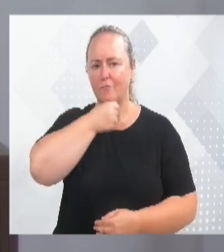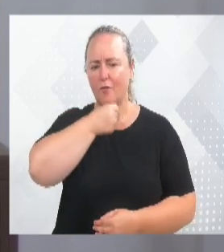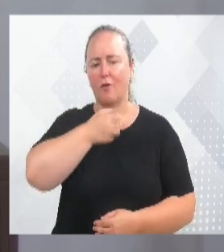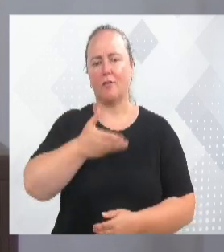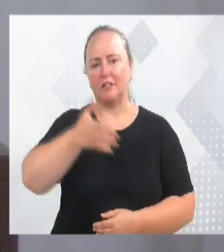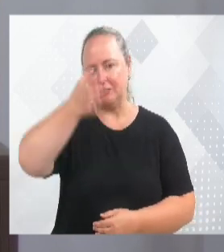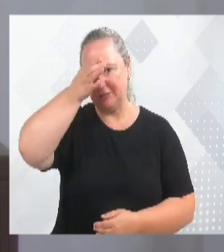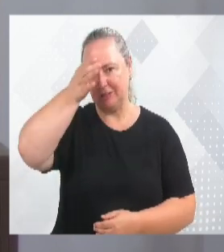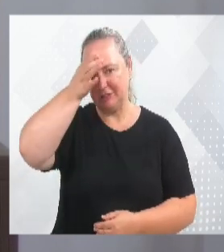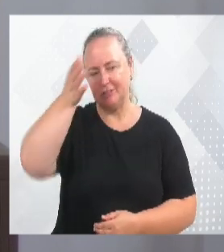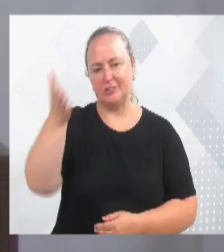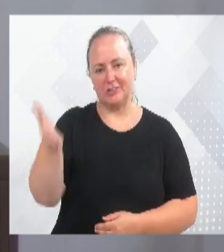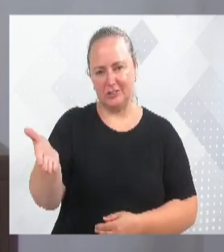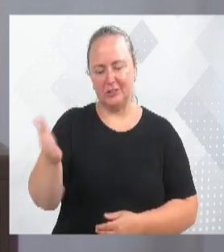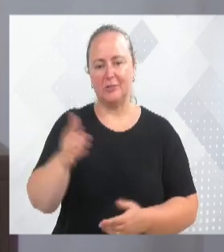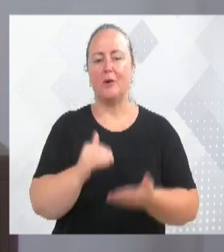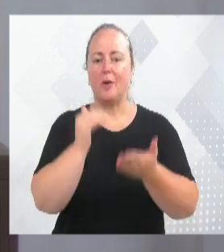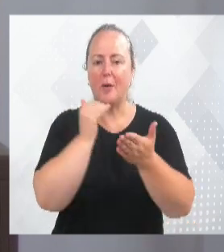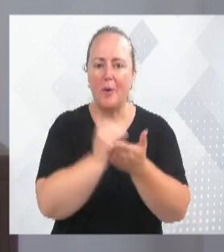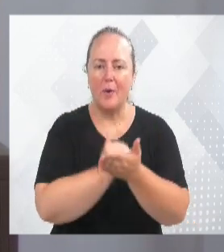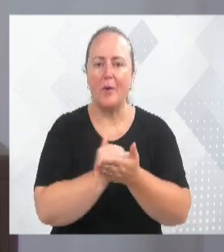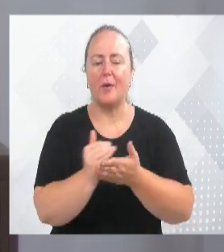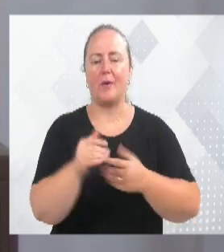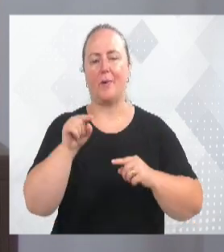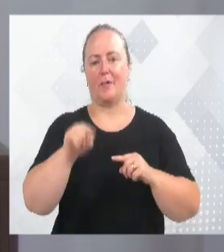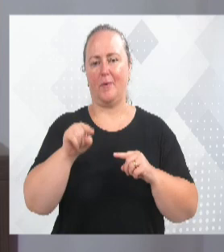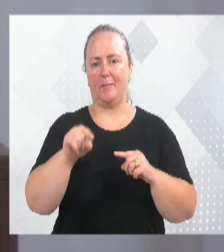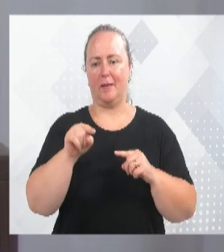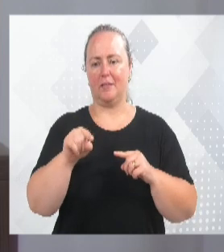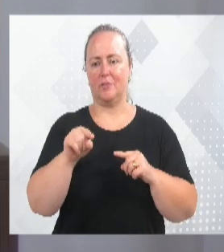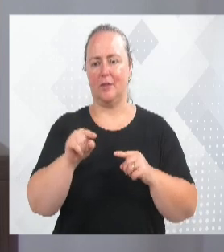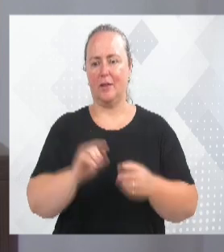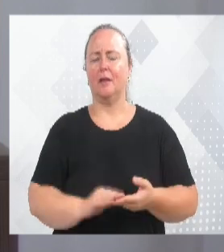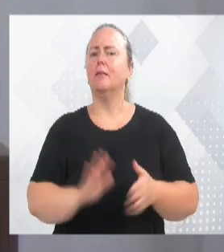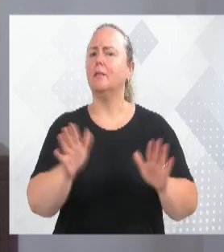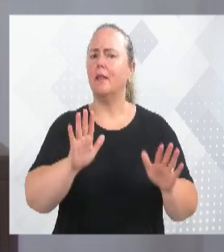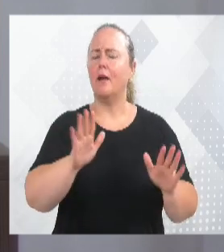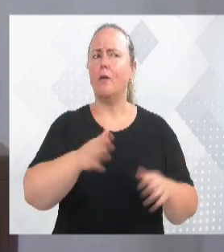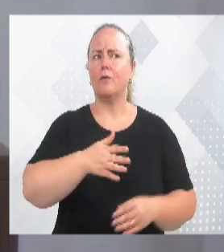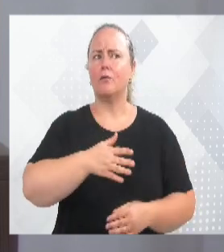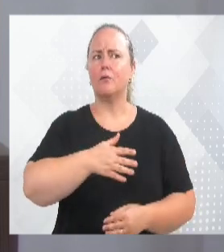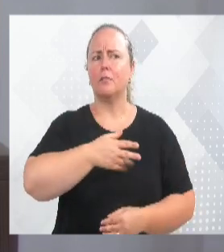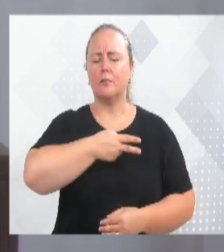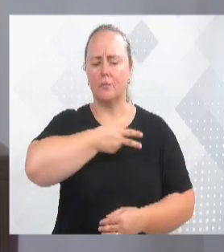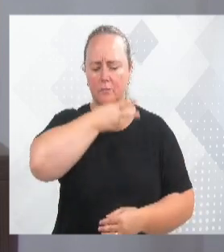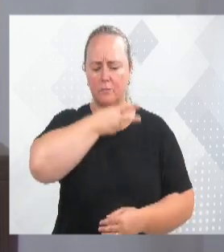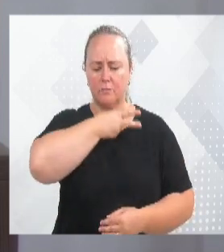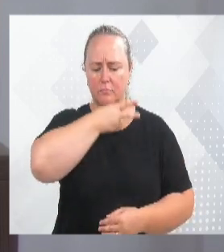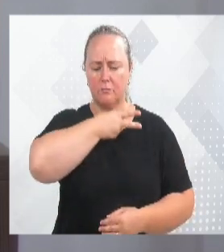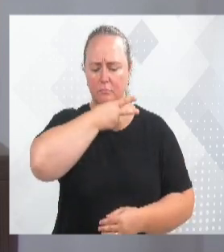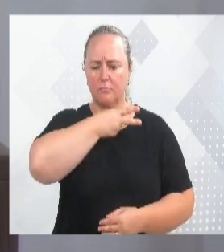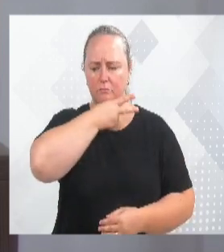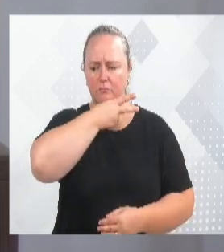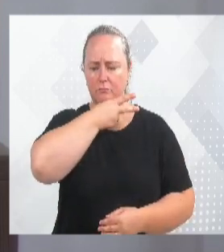tio avô, que começaram essas. O bisavô começou isso ali em